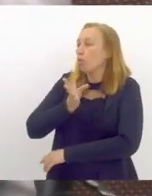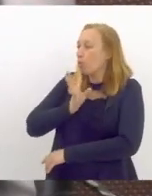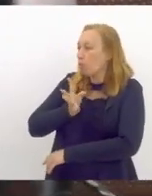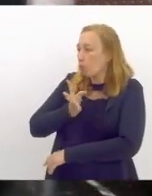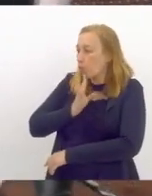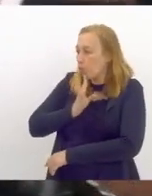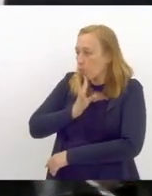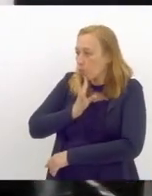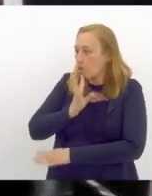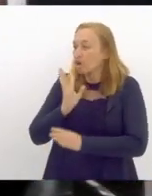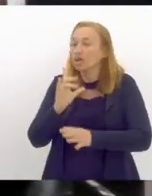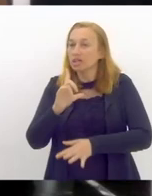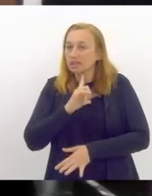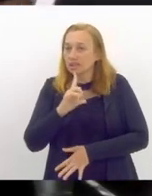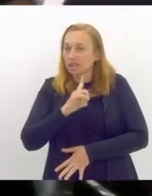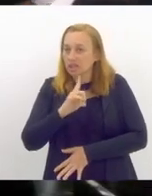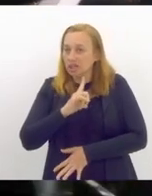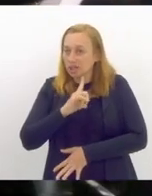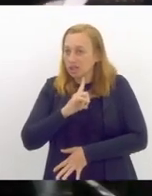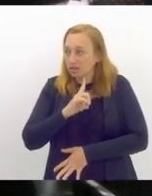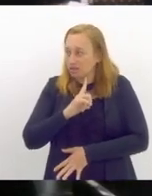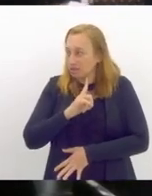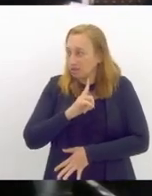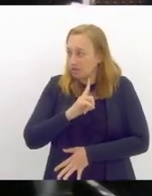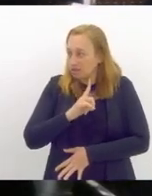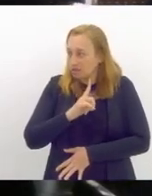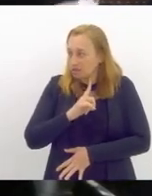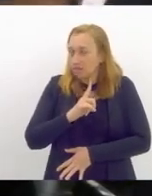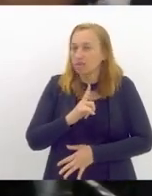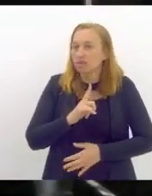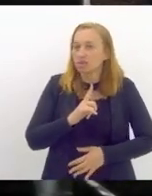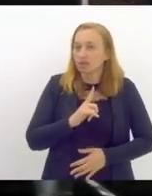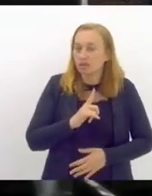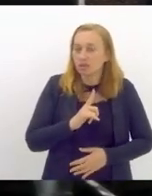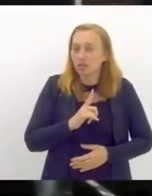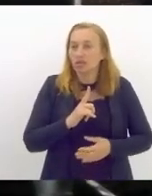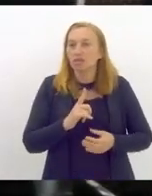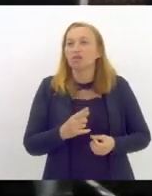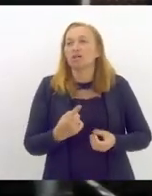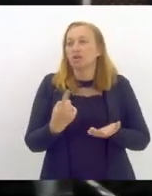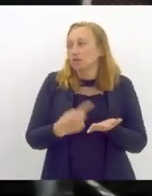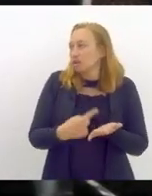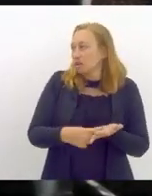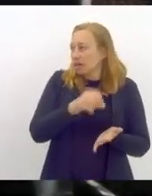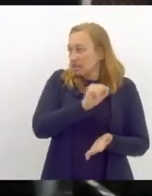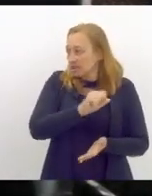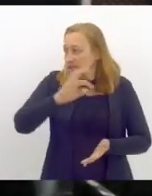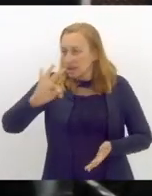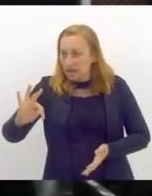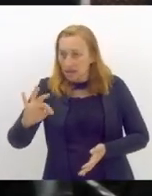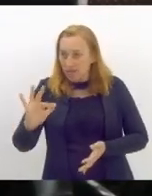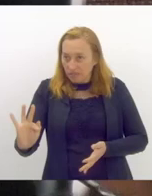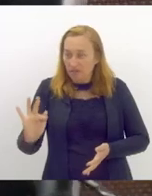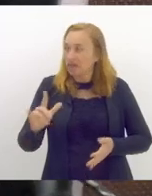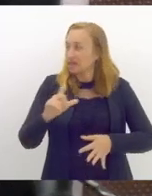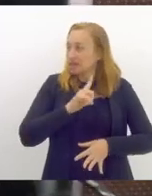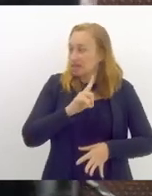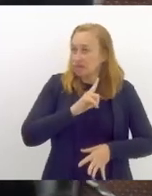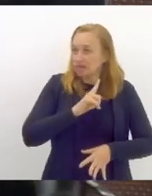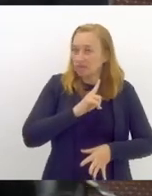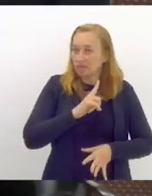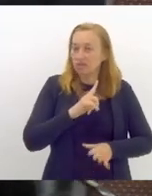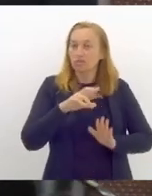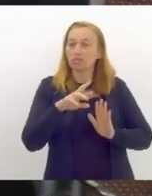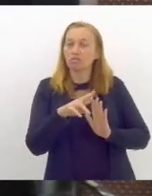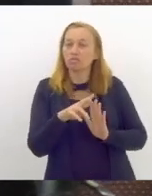que houve para efeitos de aplicabilidade do disposto do acórdão do STF houve um critério